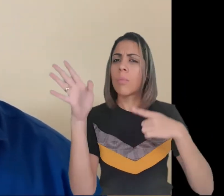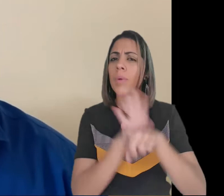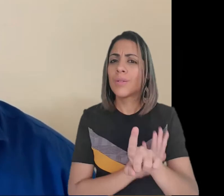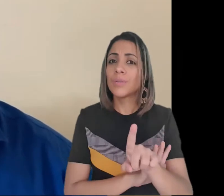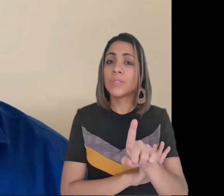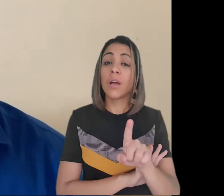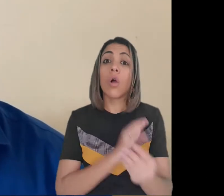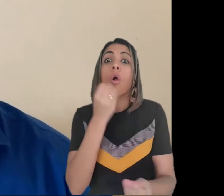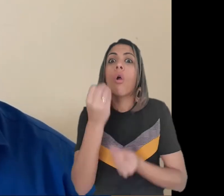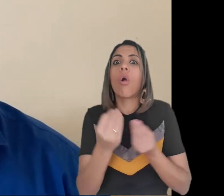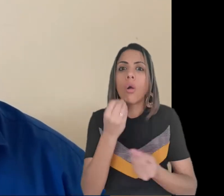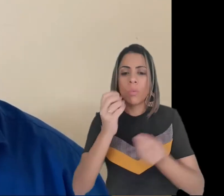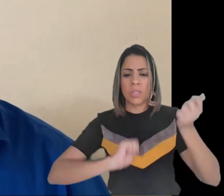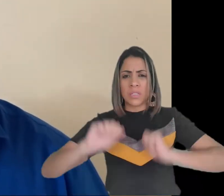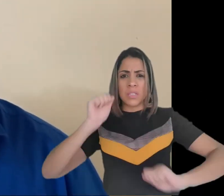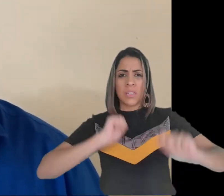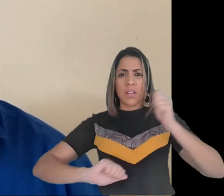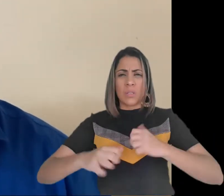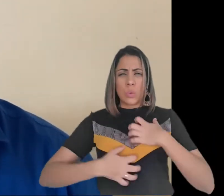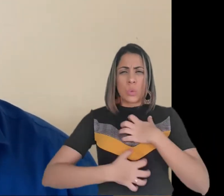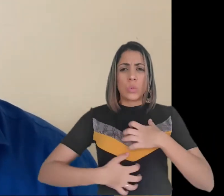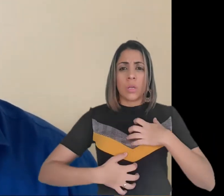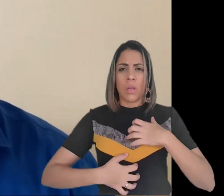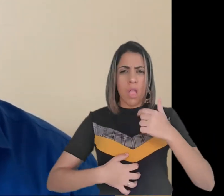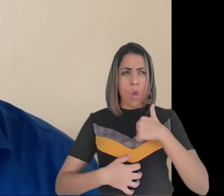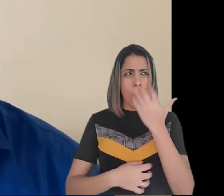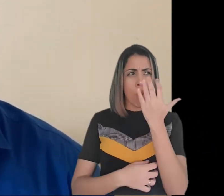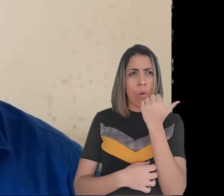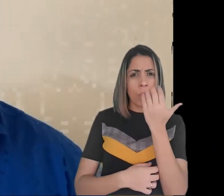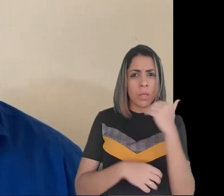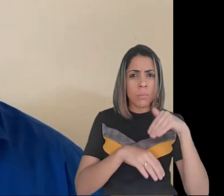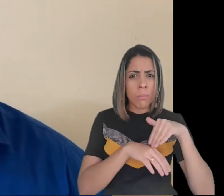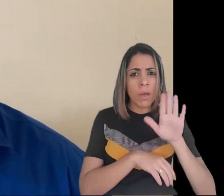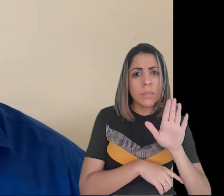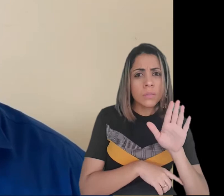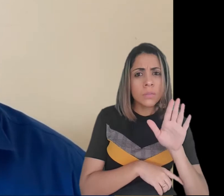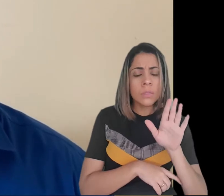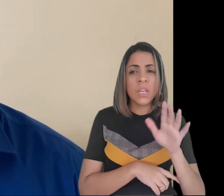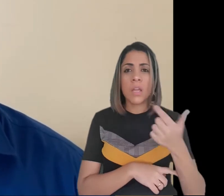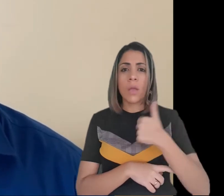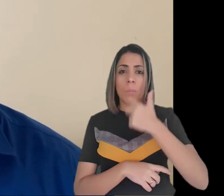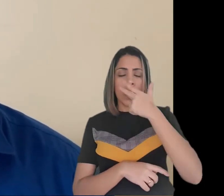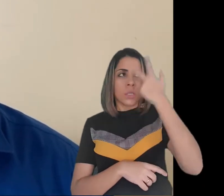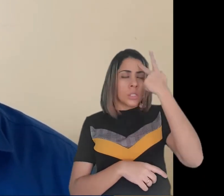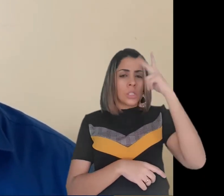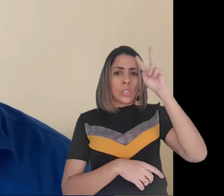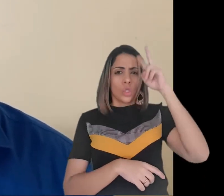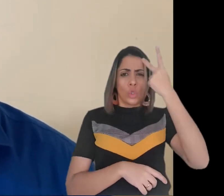como a ansiedade está afetando a nossa vida? Estamos ingerindo mais alimentos? Houve mudanças de